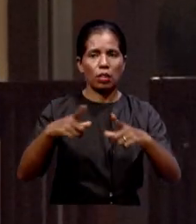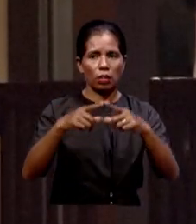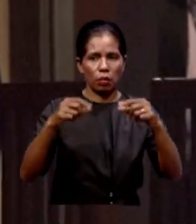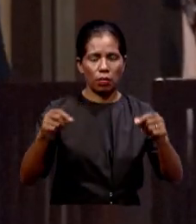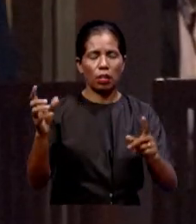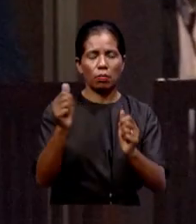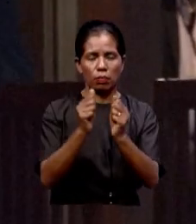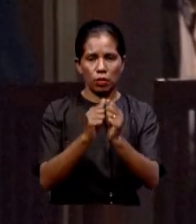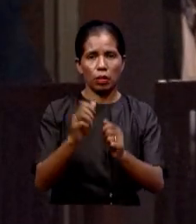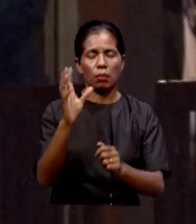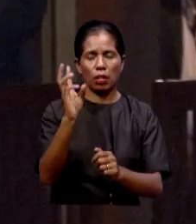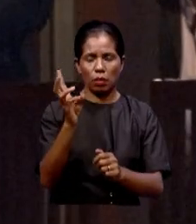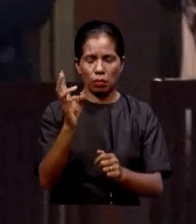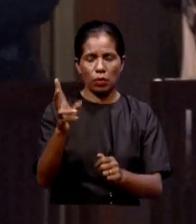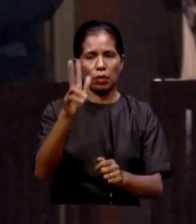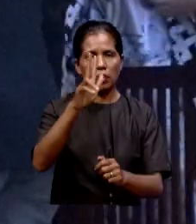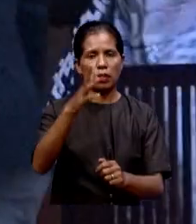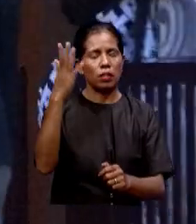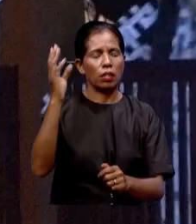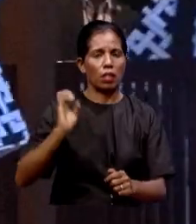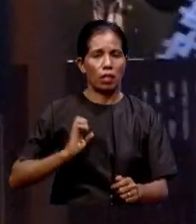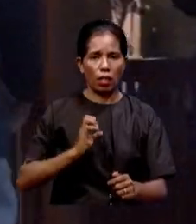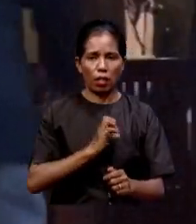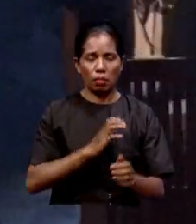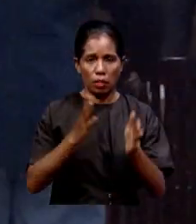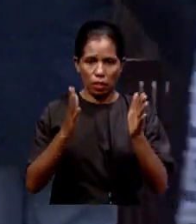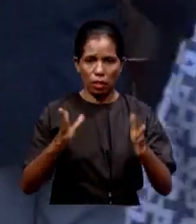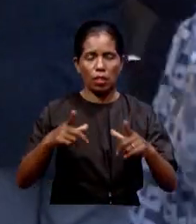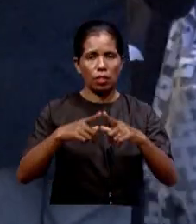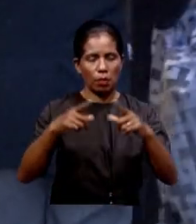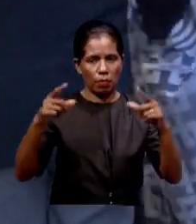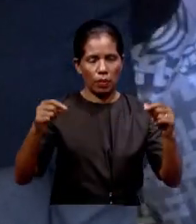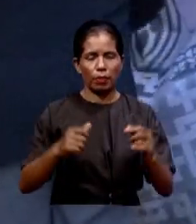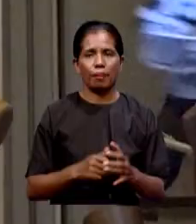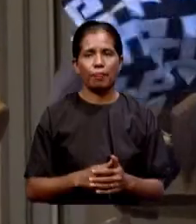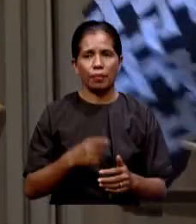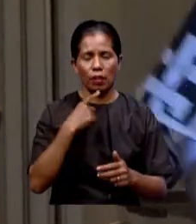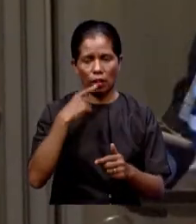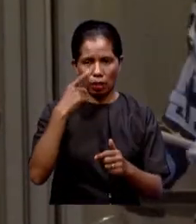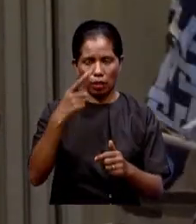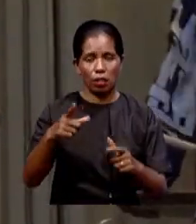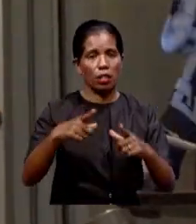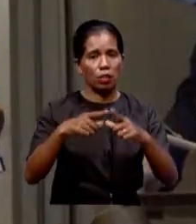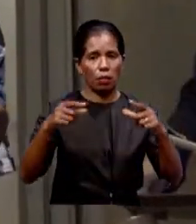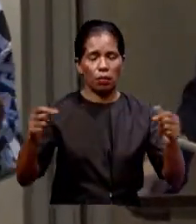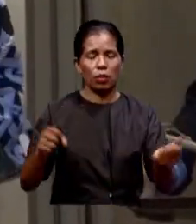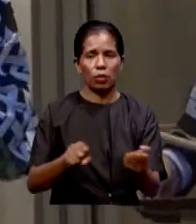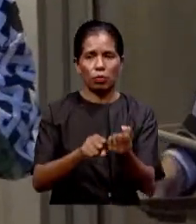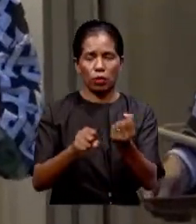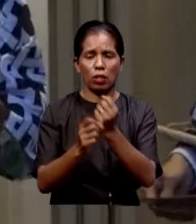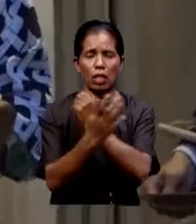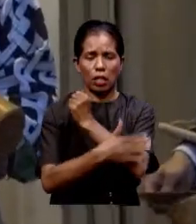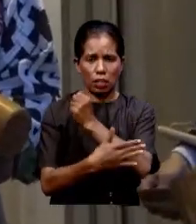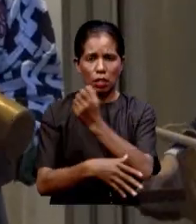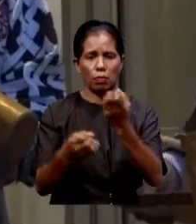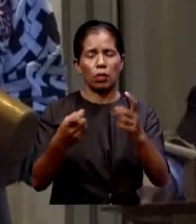Nulu Recintolo, e a residência embaixada Japão foi em Lesnem. Kimura Tetsuya Hateten, Japão apoio ONA na São Barak,